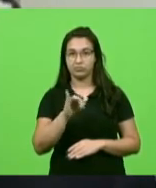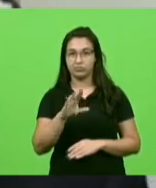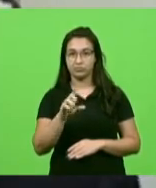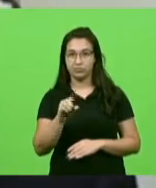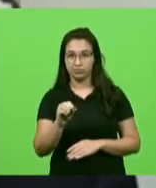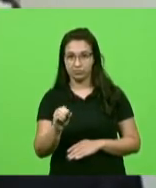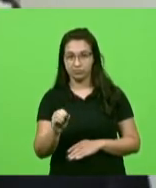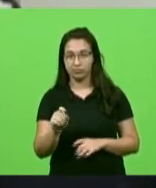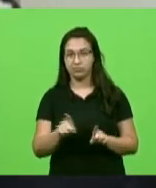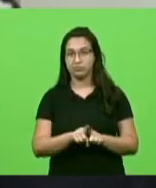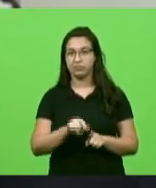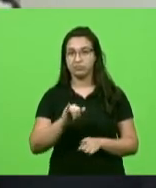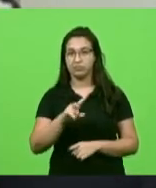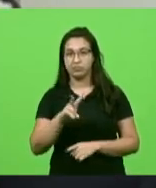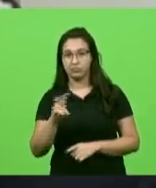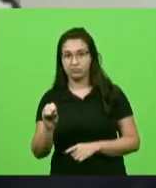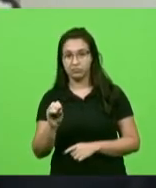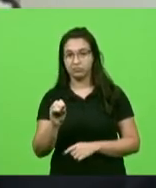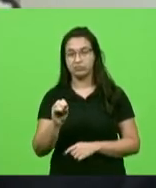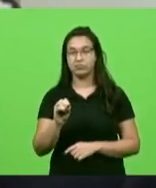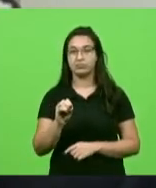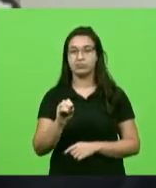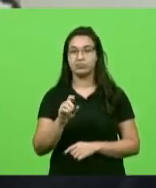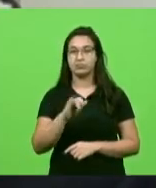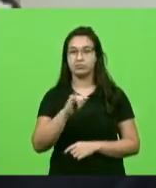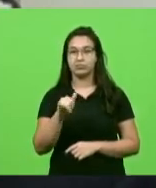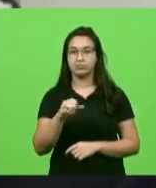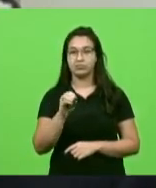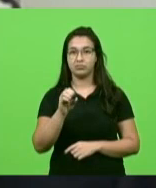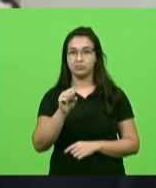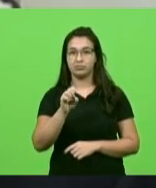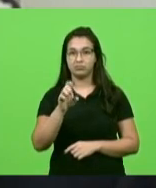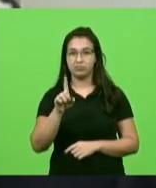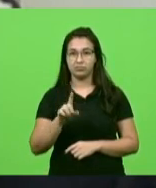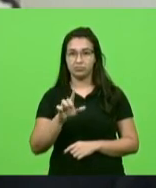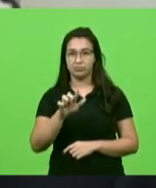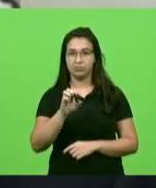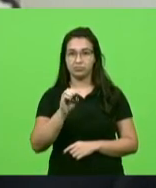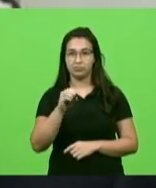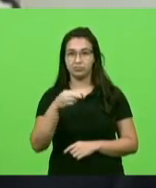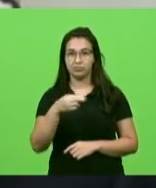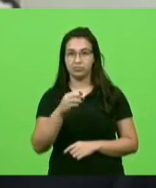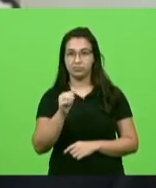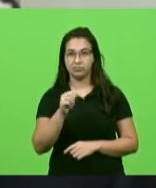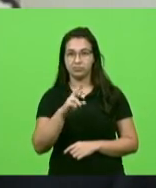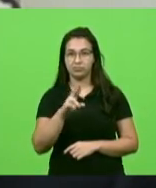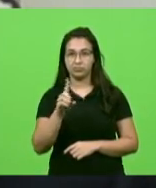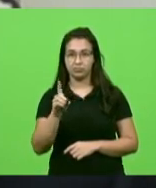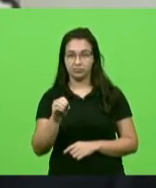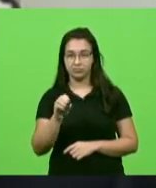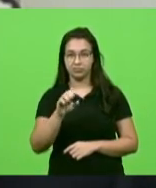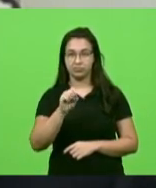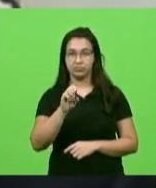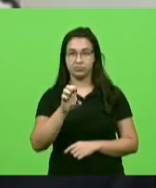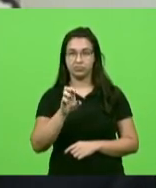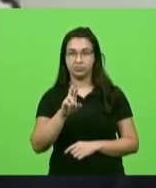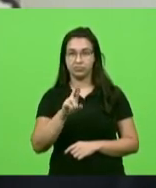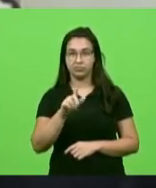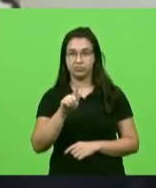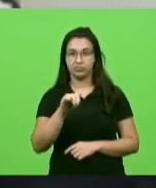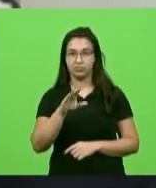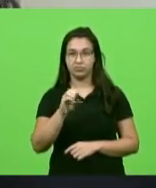Ivo Porchat e José letra Leite Leonardo bochecha também Sérgio Cunha Cardoso sendo